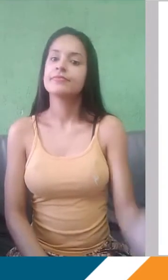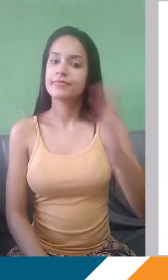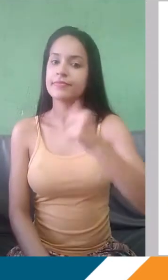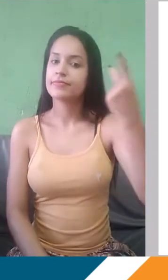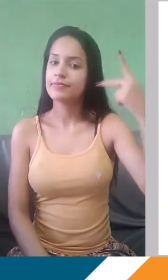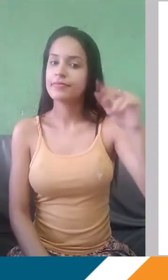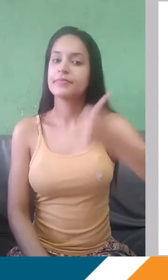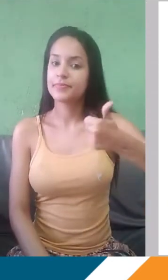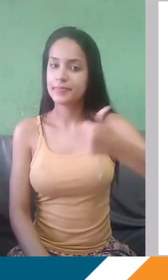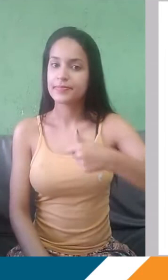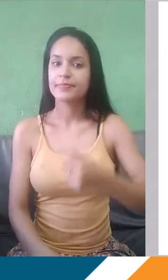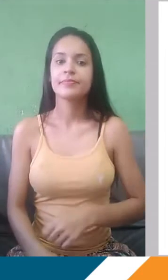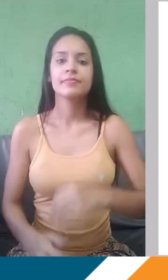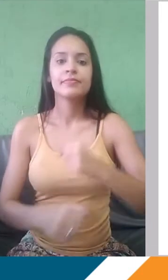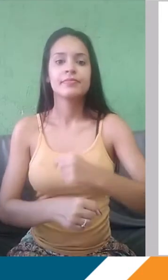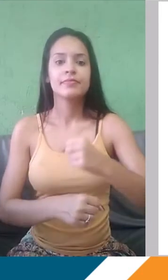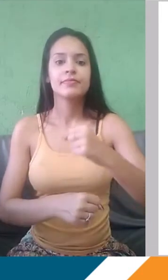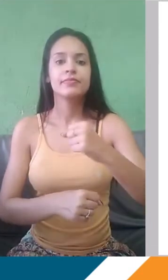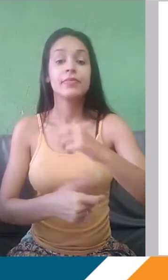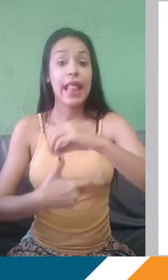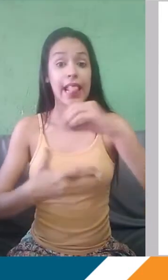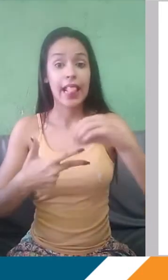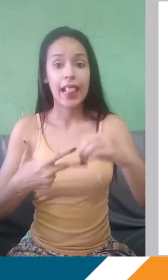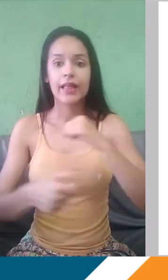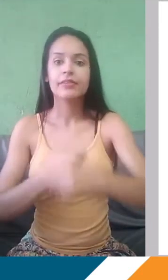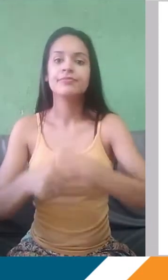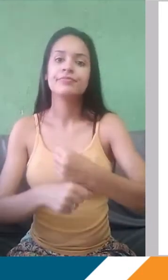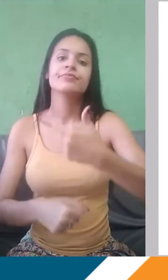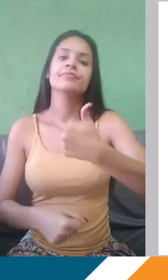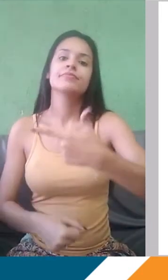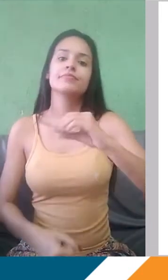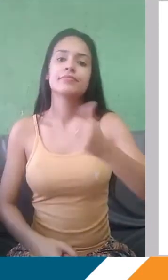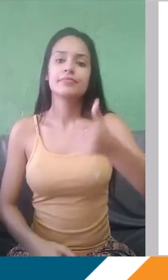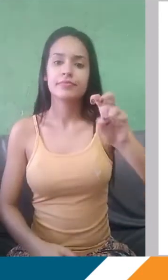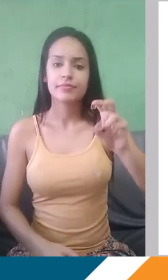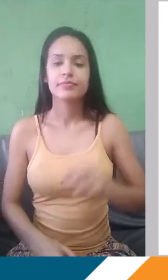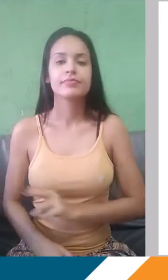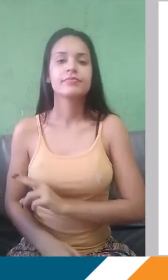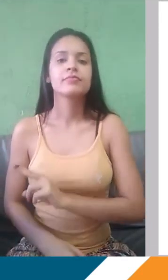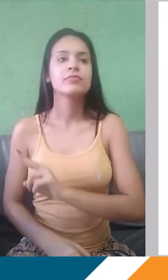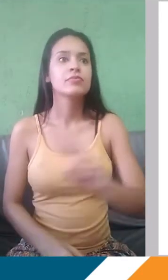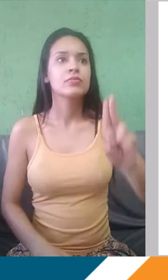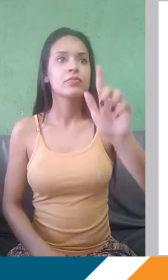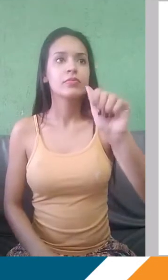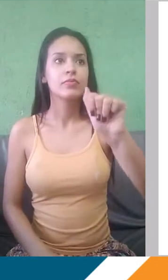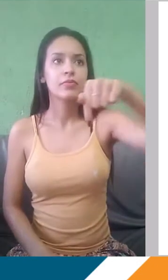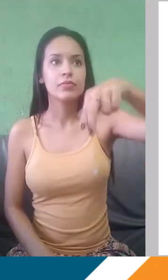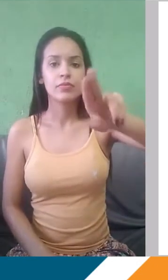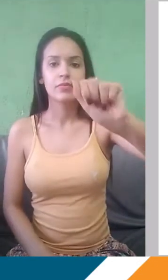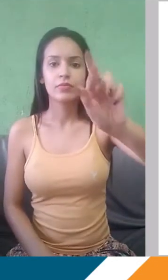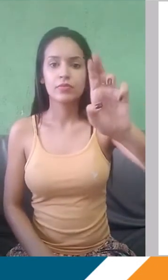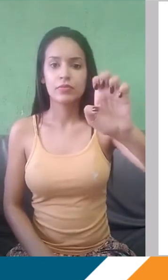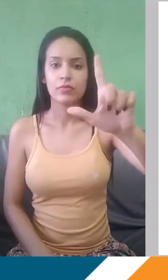Vamos então para a primeira questão. Questão do Enem de 2015. Aquarela. O corpo do cavalete